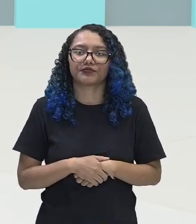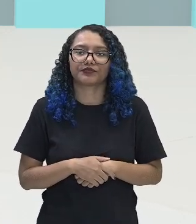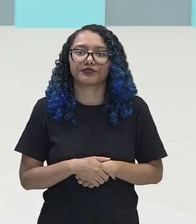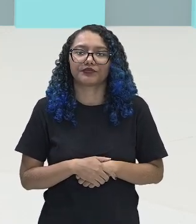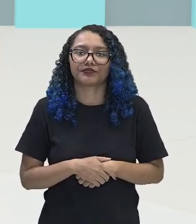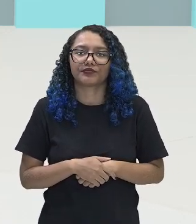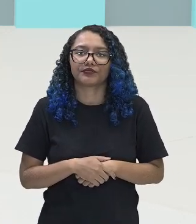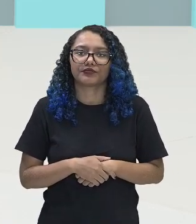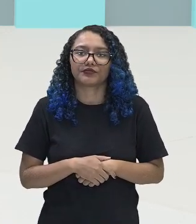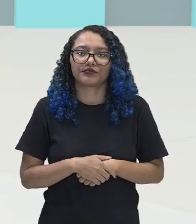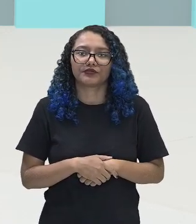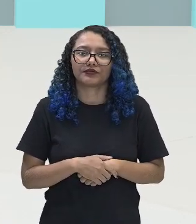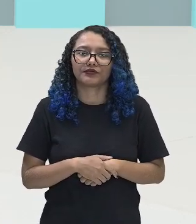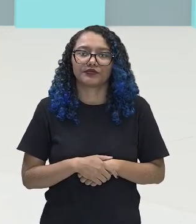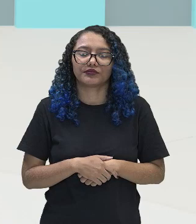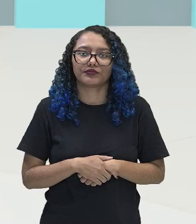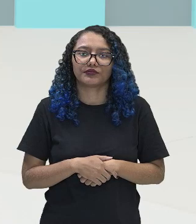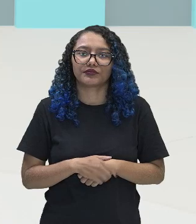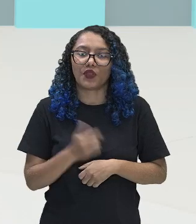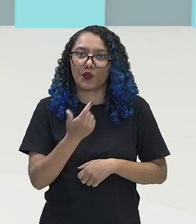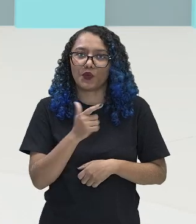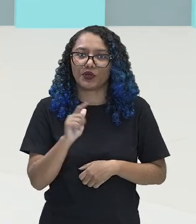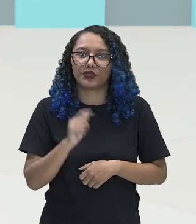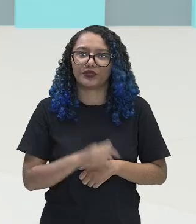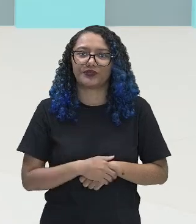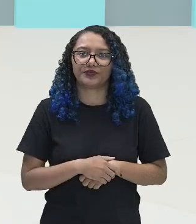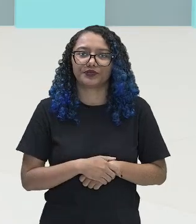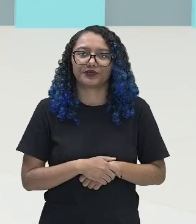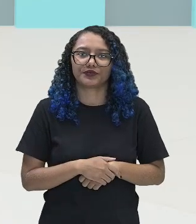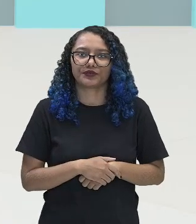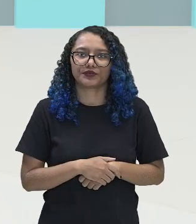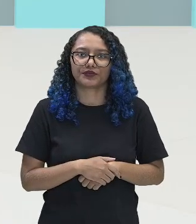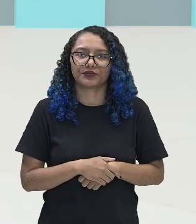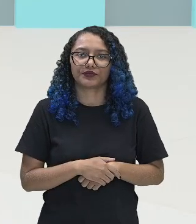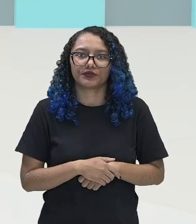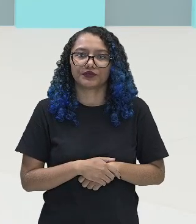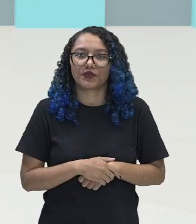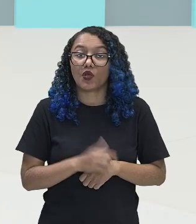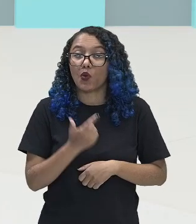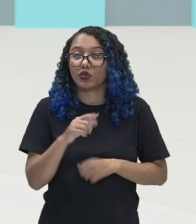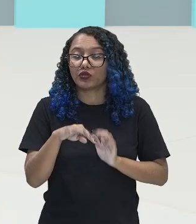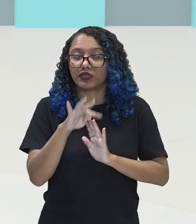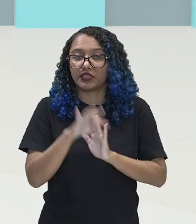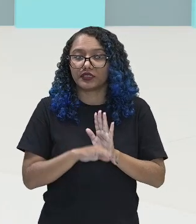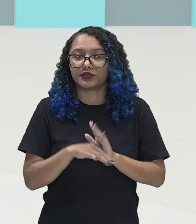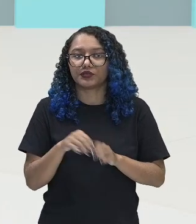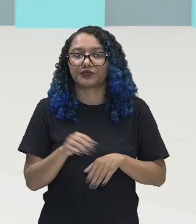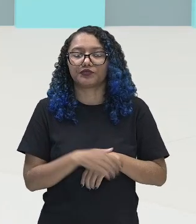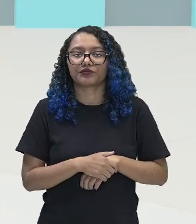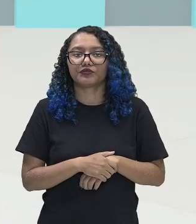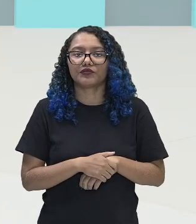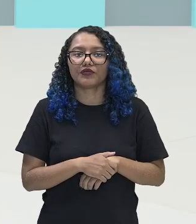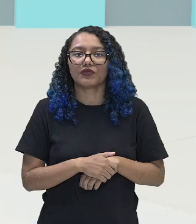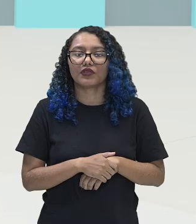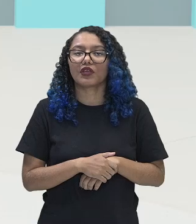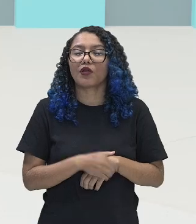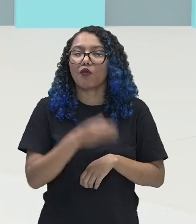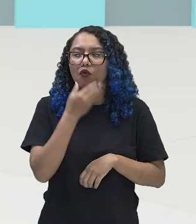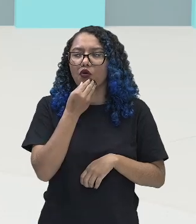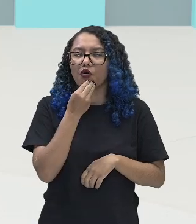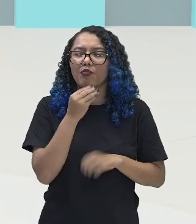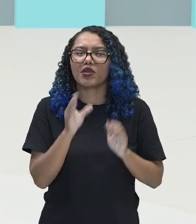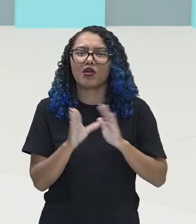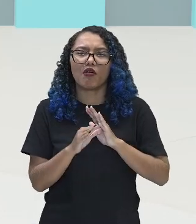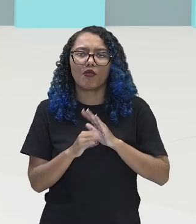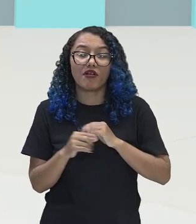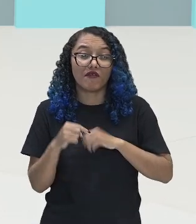ok? Agora vejamos o nosso próximo texto. Olha o que diz aí o nosso próximo texto. O homem que roubava horas. Já começo